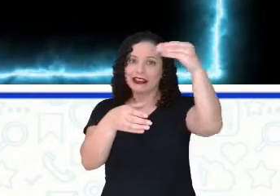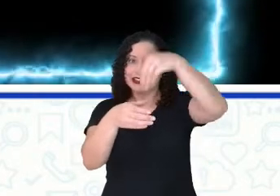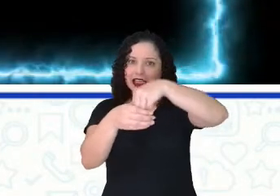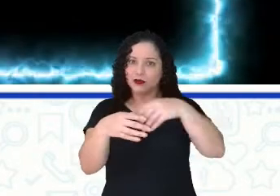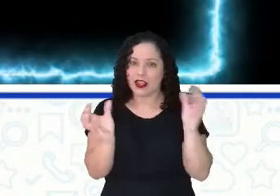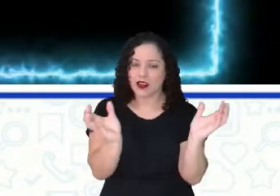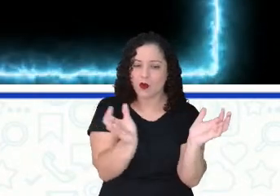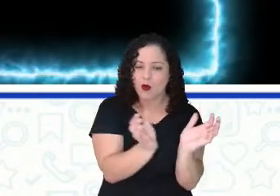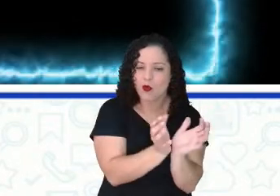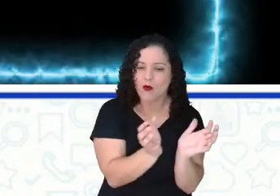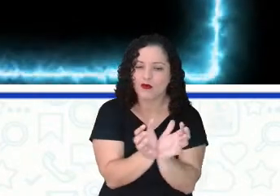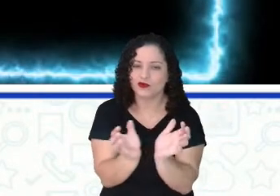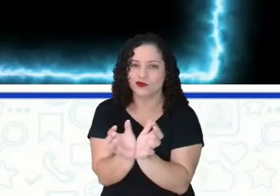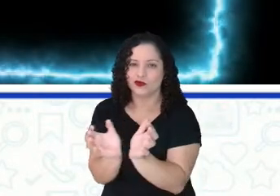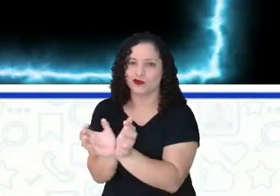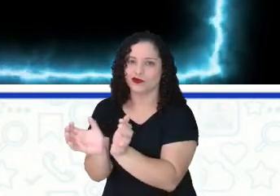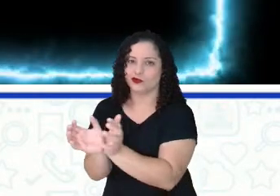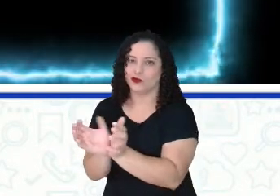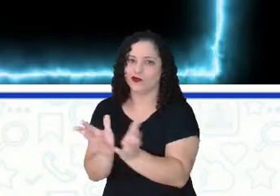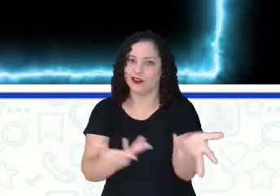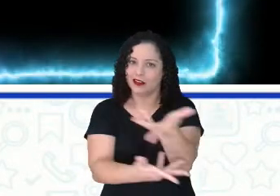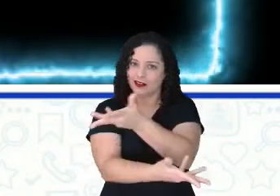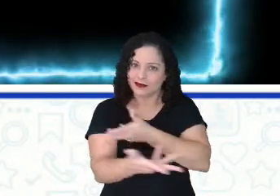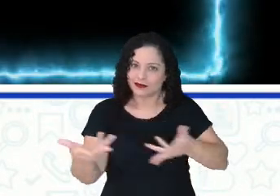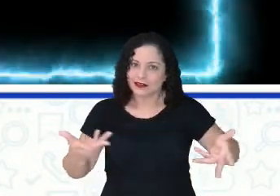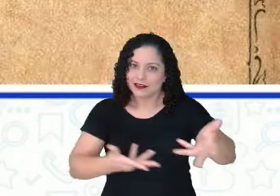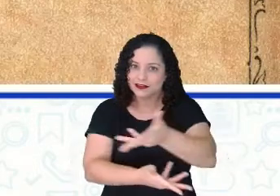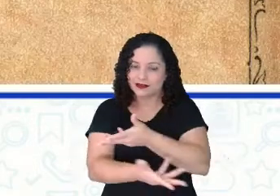subclasses associadas a elas.